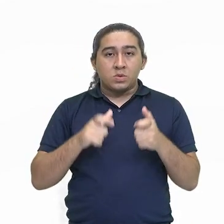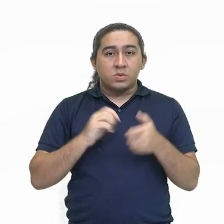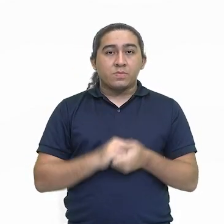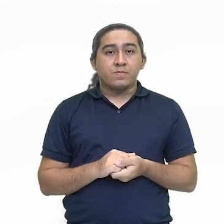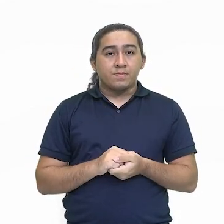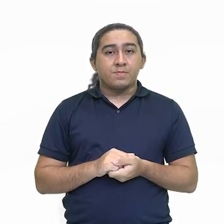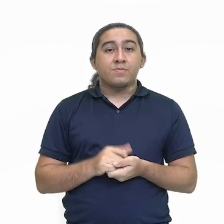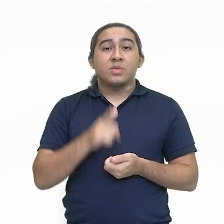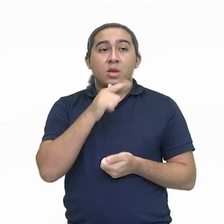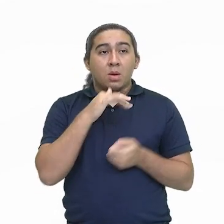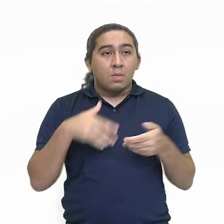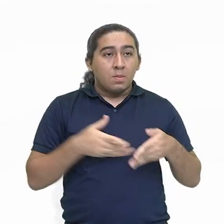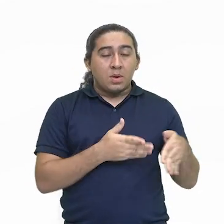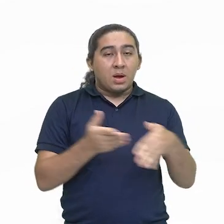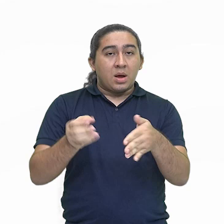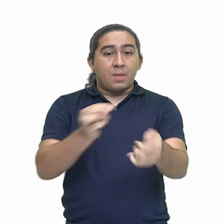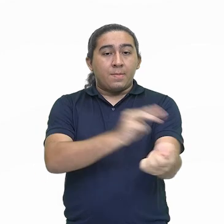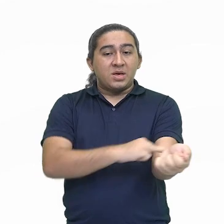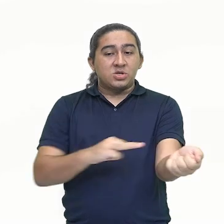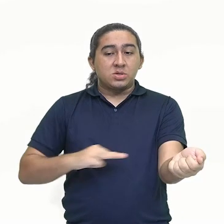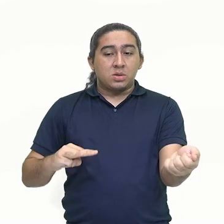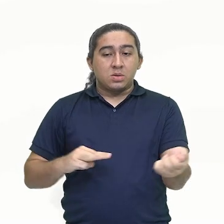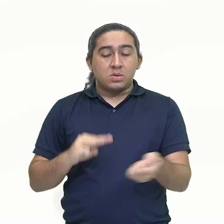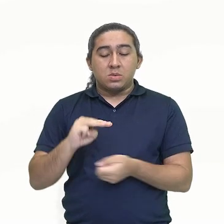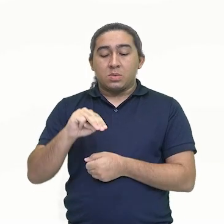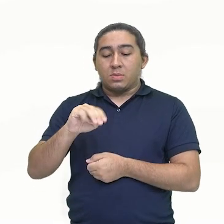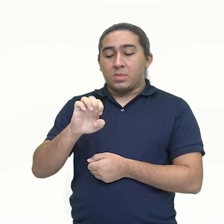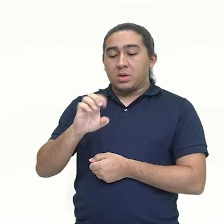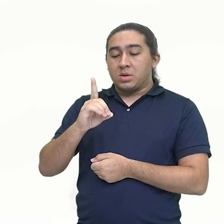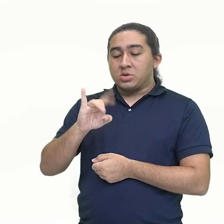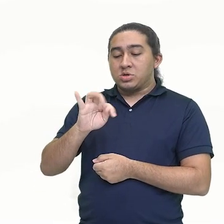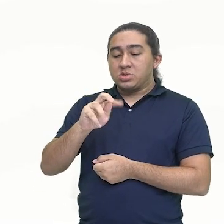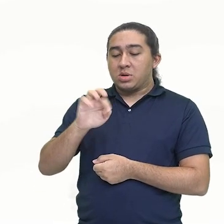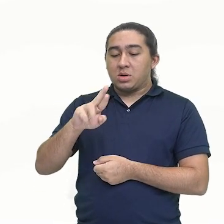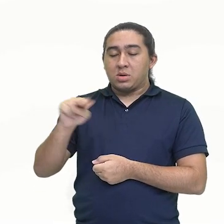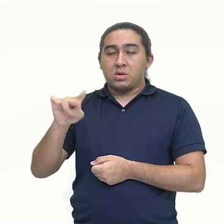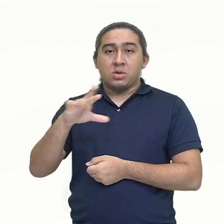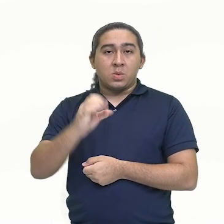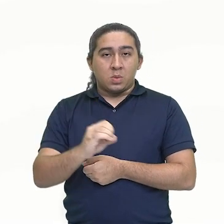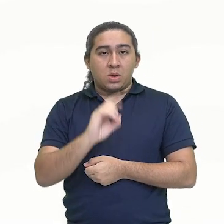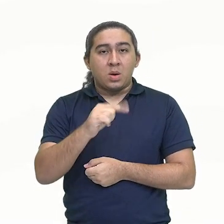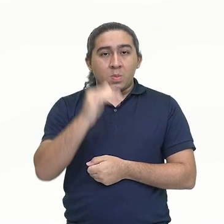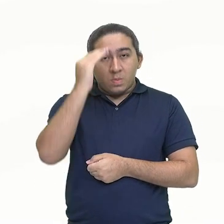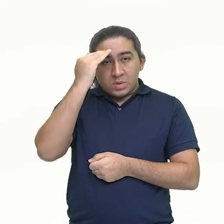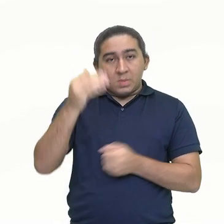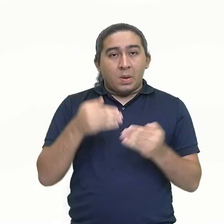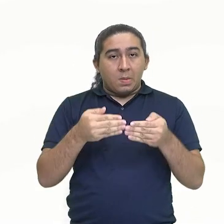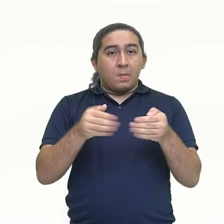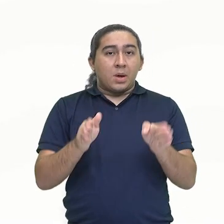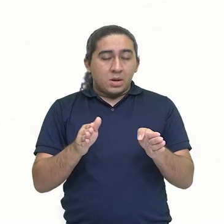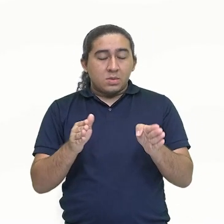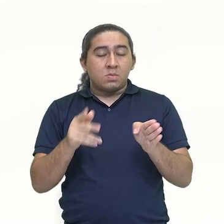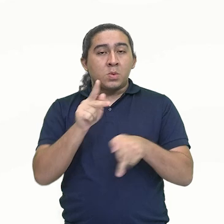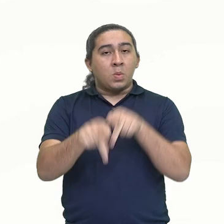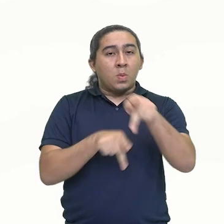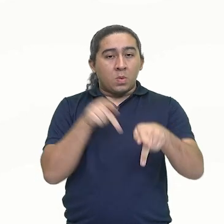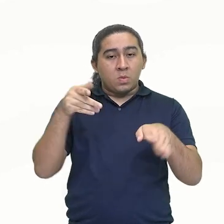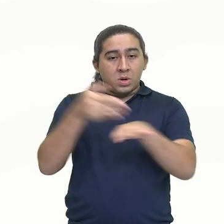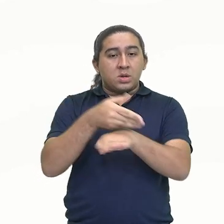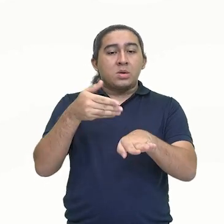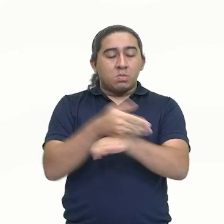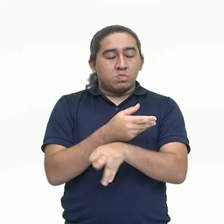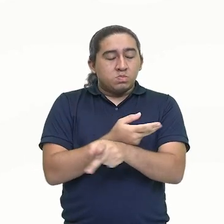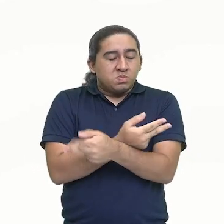mar Mediterrâneo, né, que a gente chama de porta de entrada da população, né? Então, inúmeros